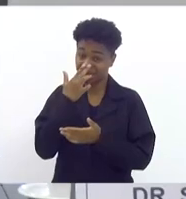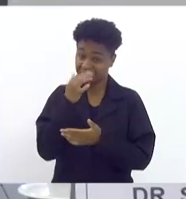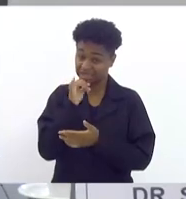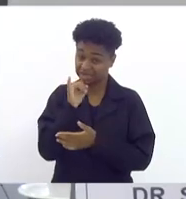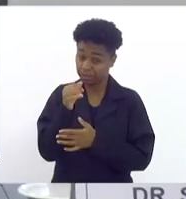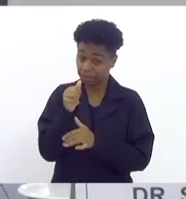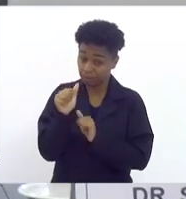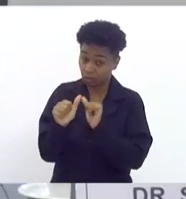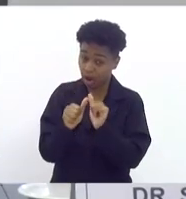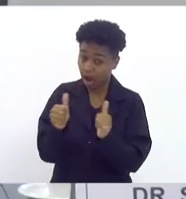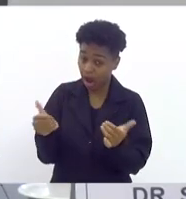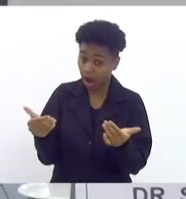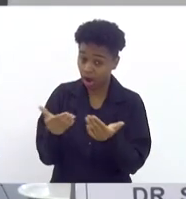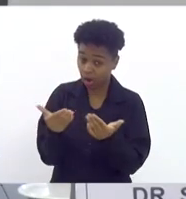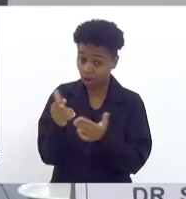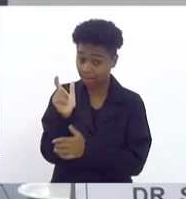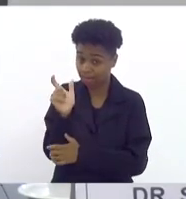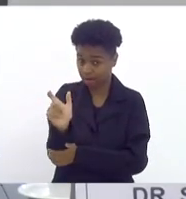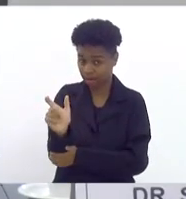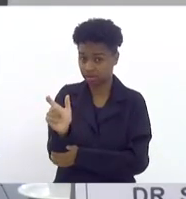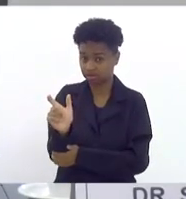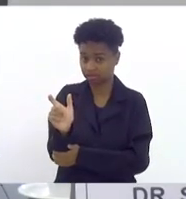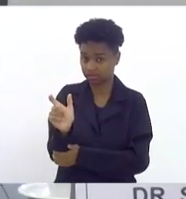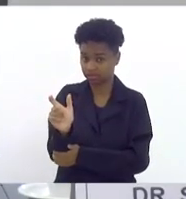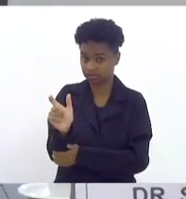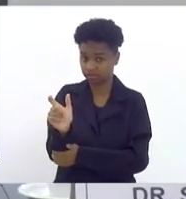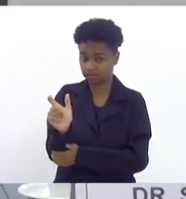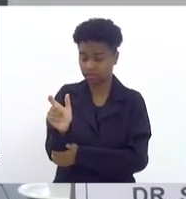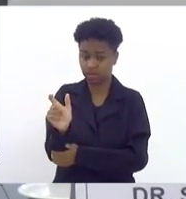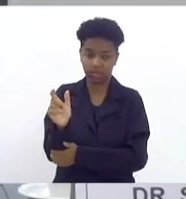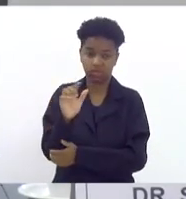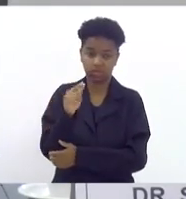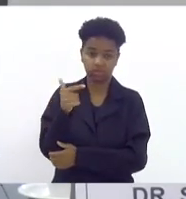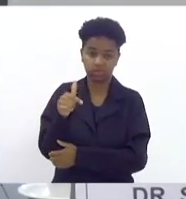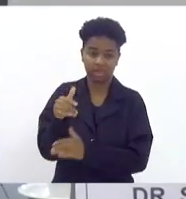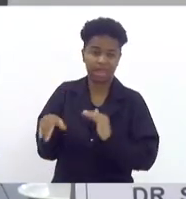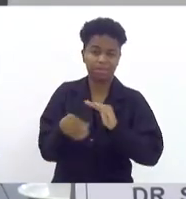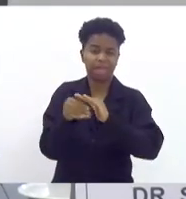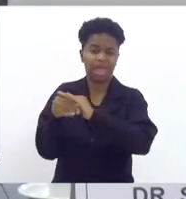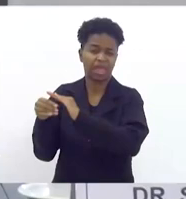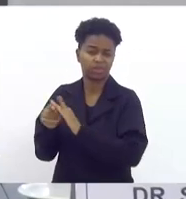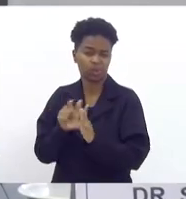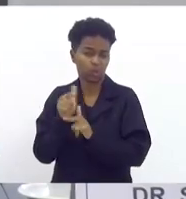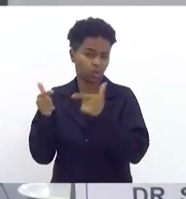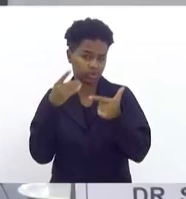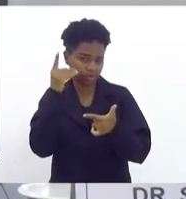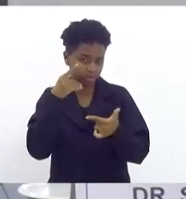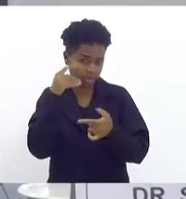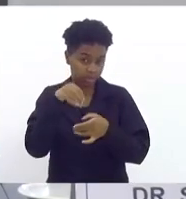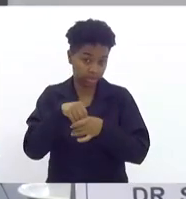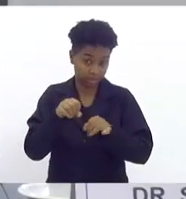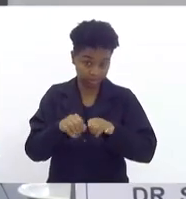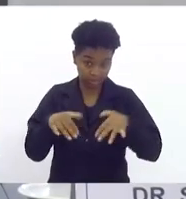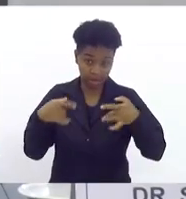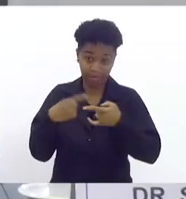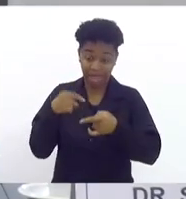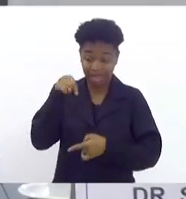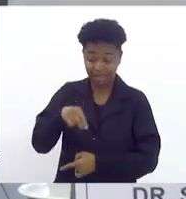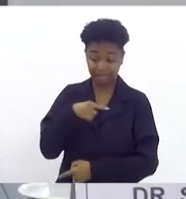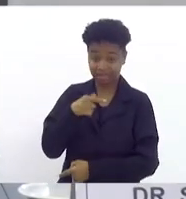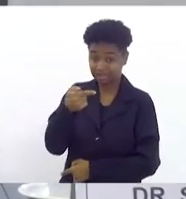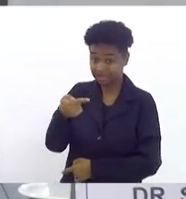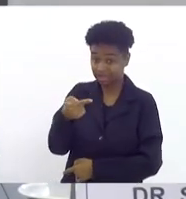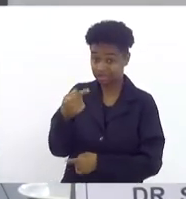nesse momento de alteração da palavra, sem enfrentar e sem receber emendas de plenário de outros deputados, nós somos 7 aqui debatendo, mas